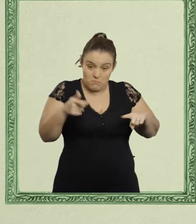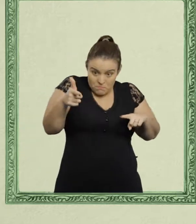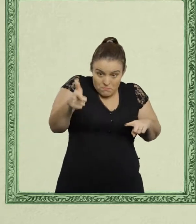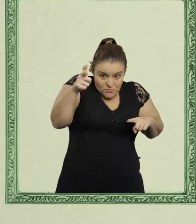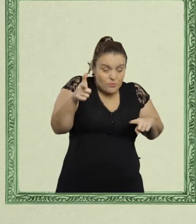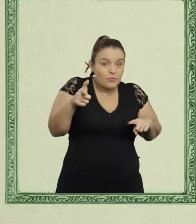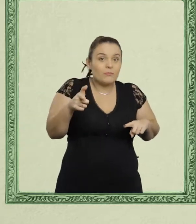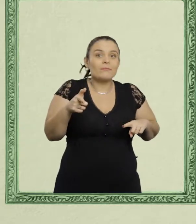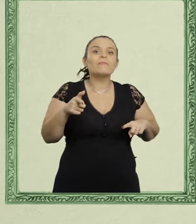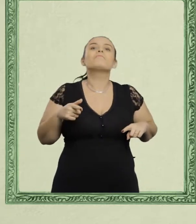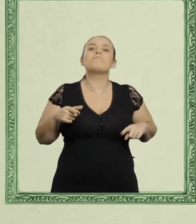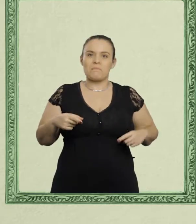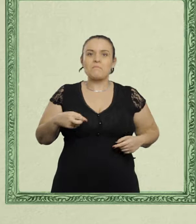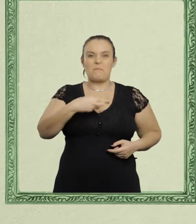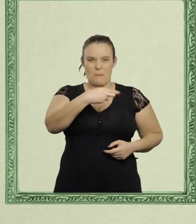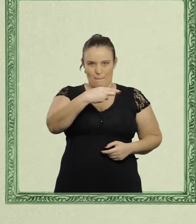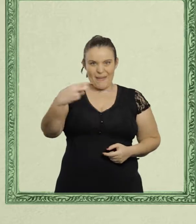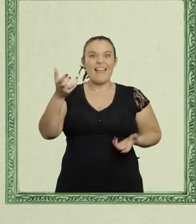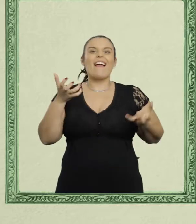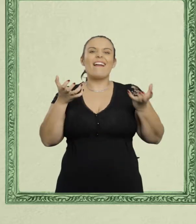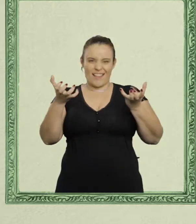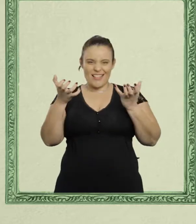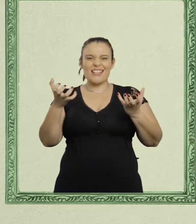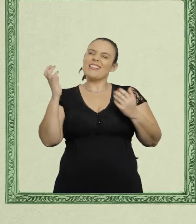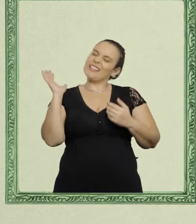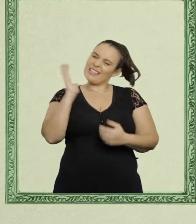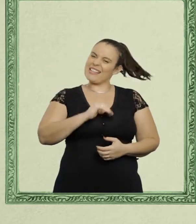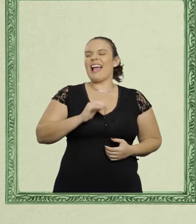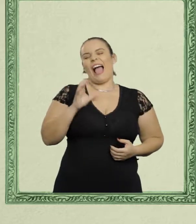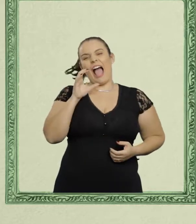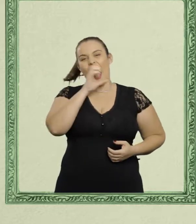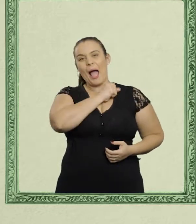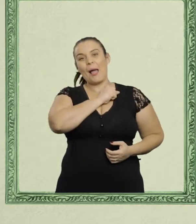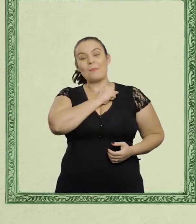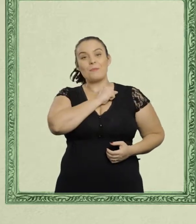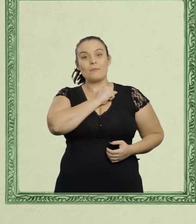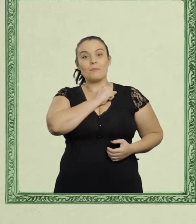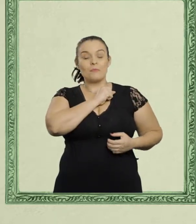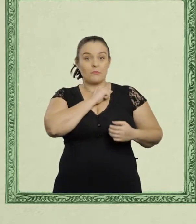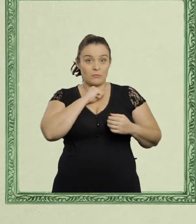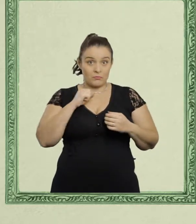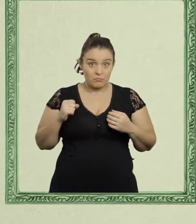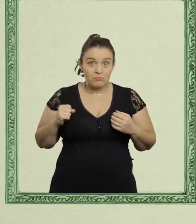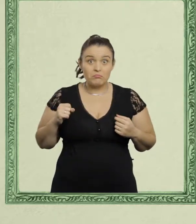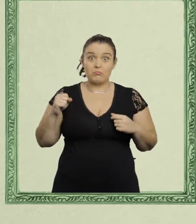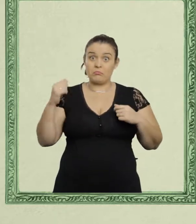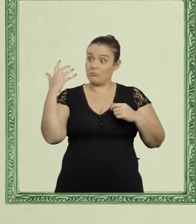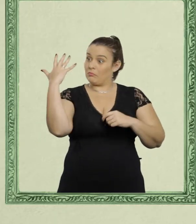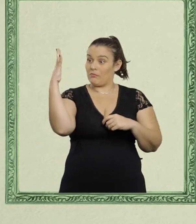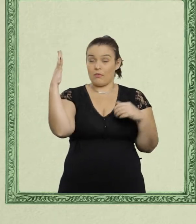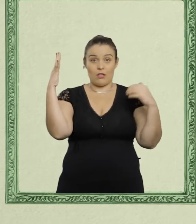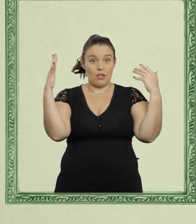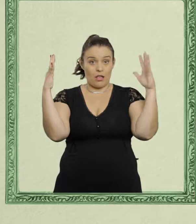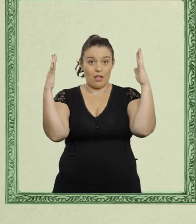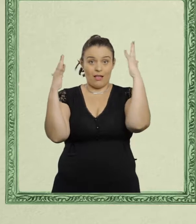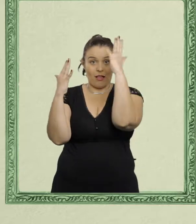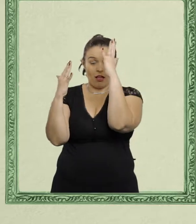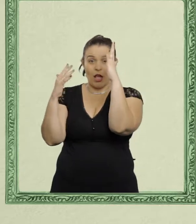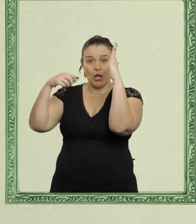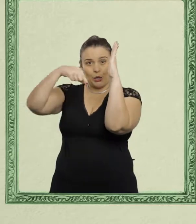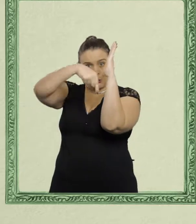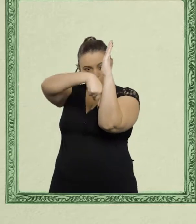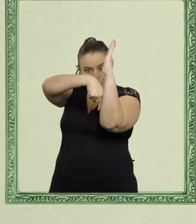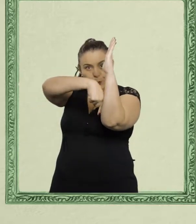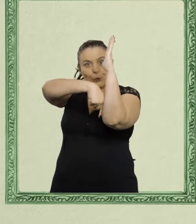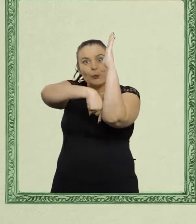em Wendy. Os meninos perdidos disseram: "Vamos fazer o que Peter mandou! Rápido!" Todos pularam